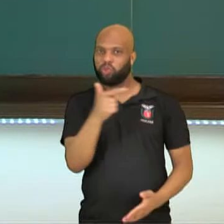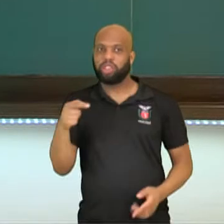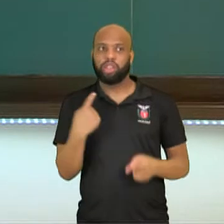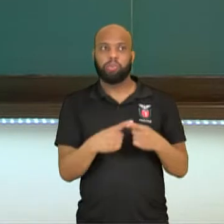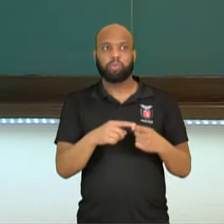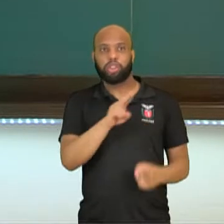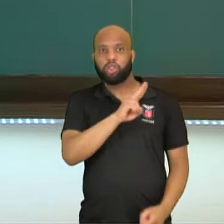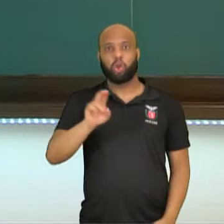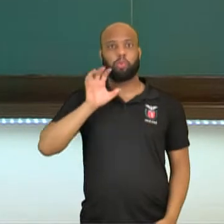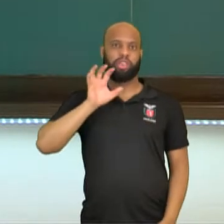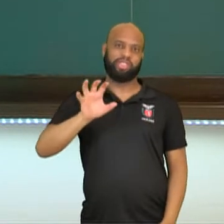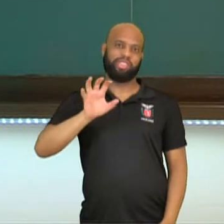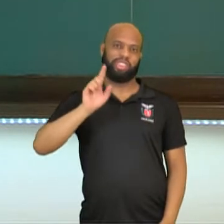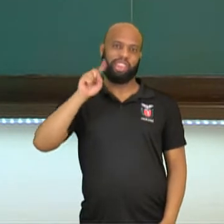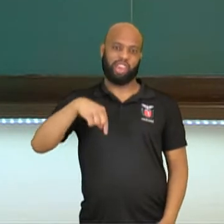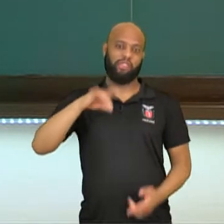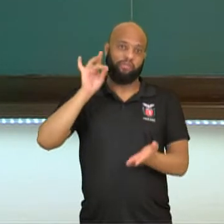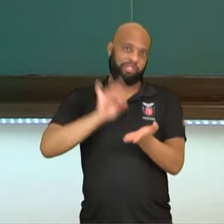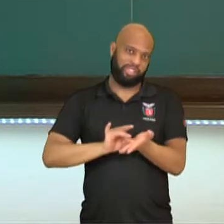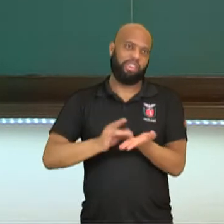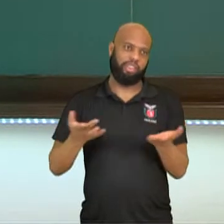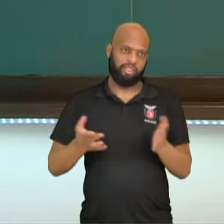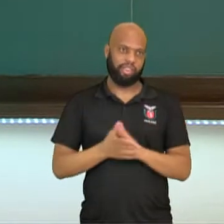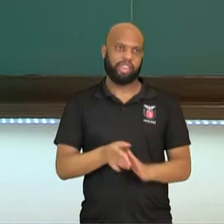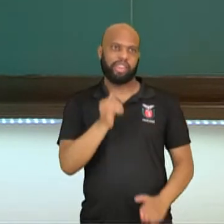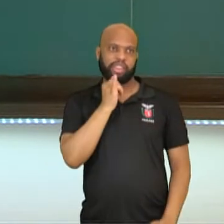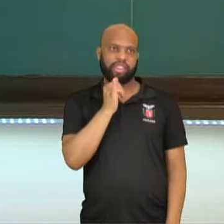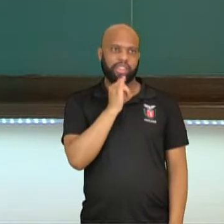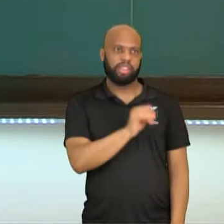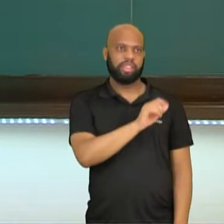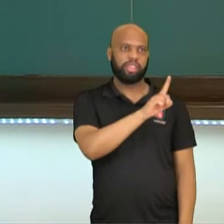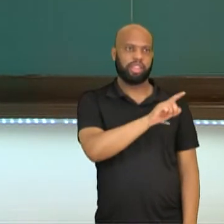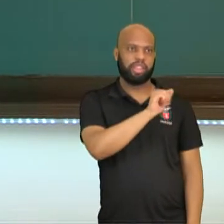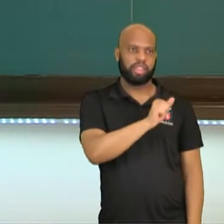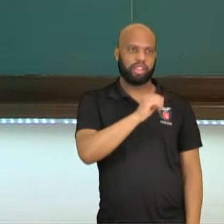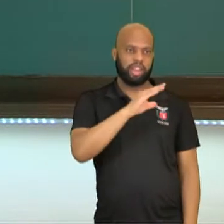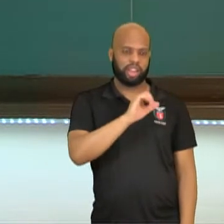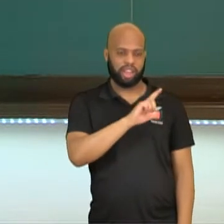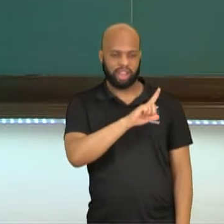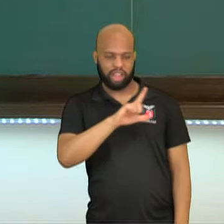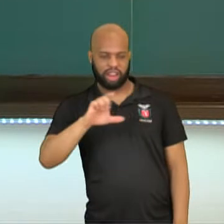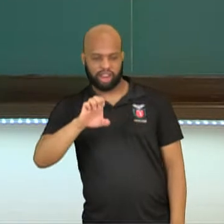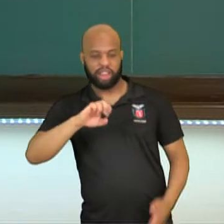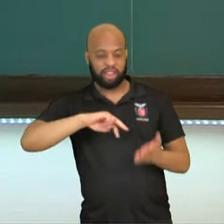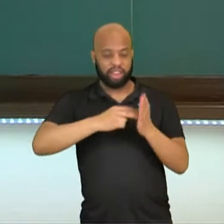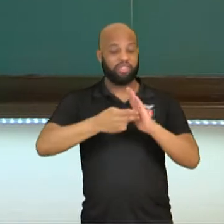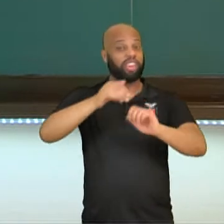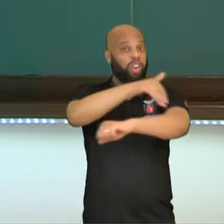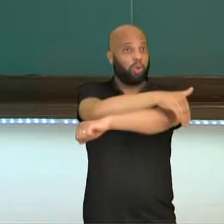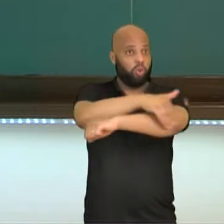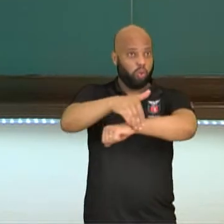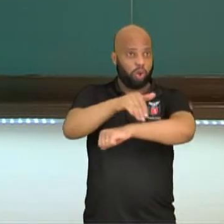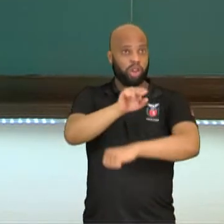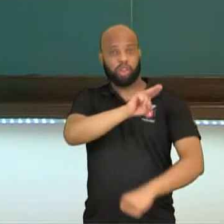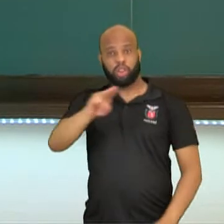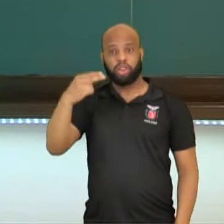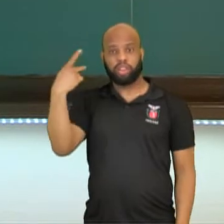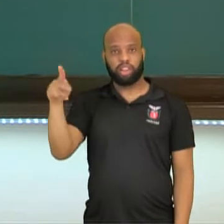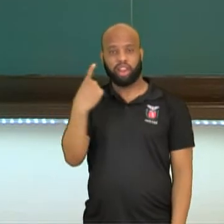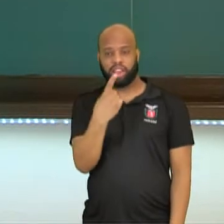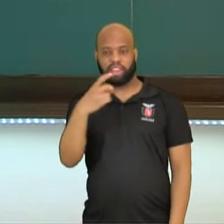literal para a língua espanhola. Mas, por exemplo, La Calle, se referindo à rua, e o nome dela, 15 de